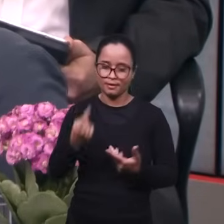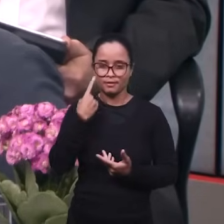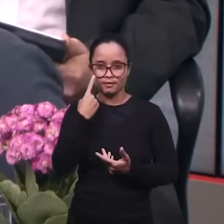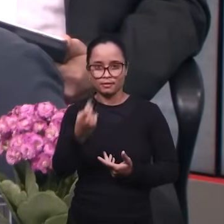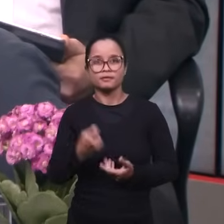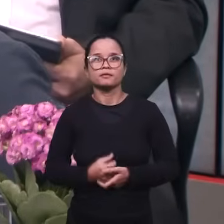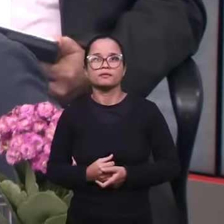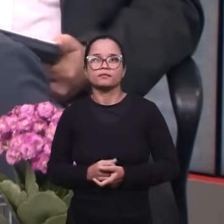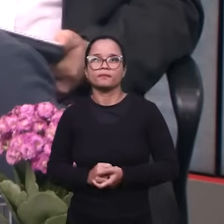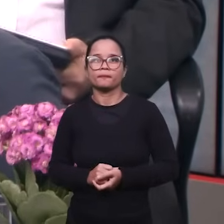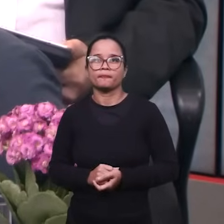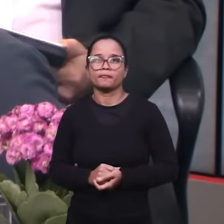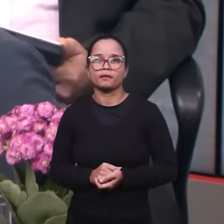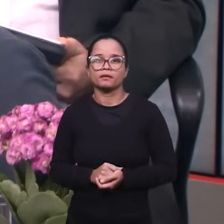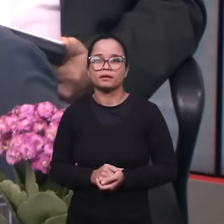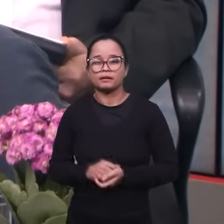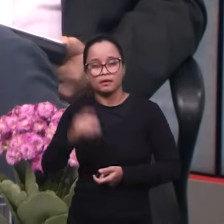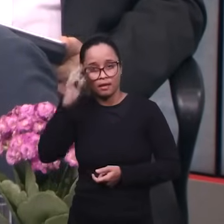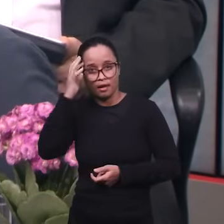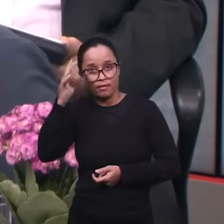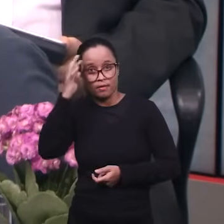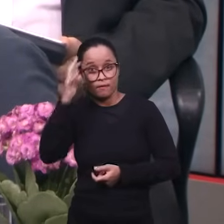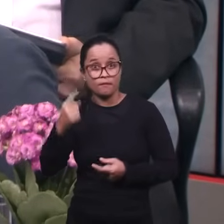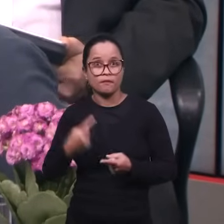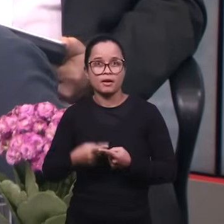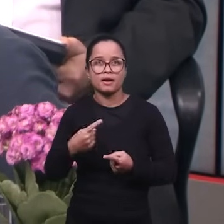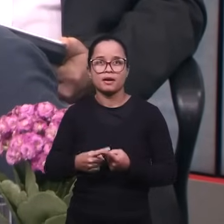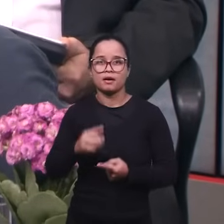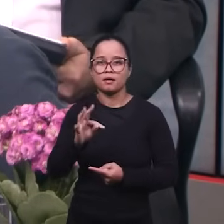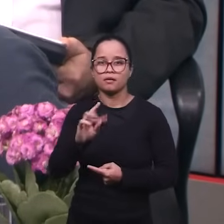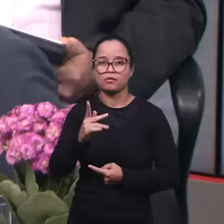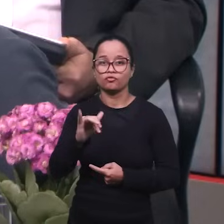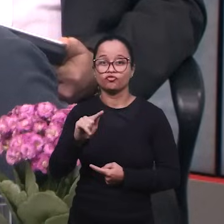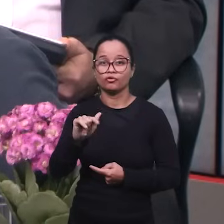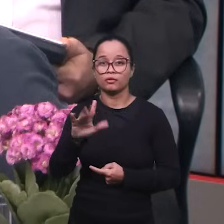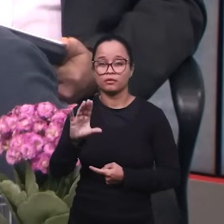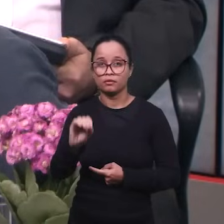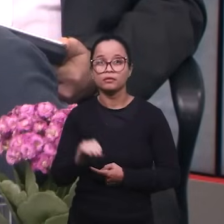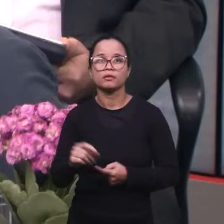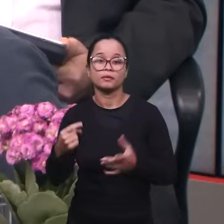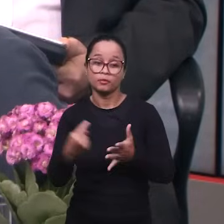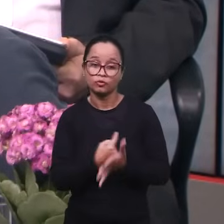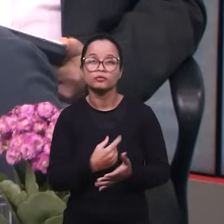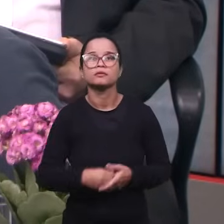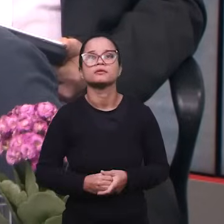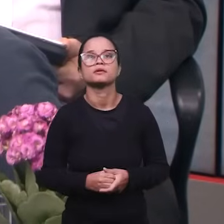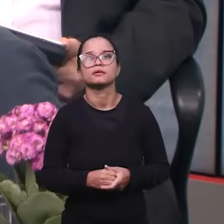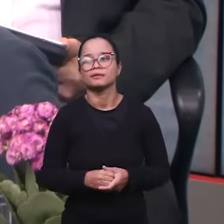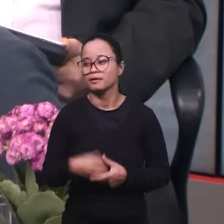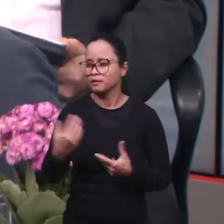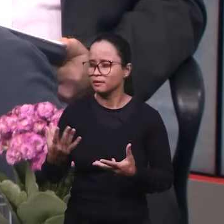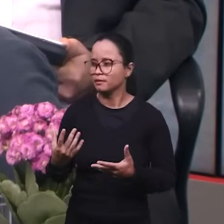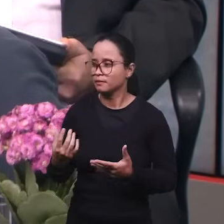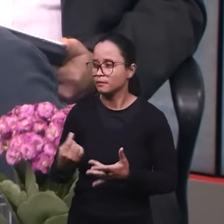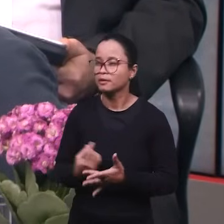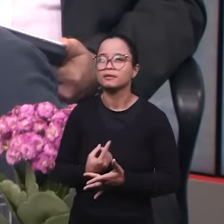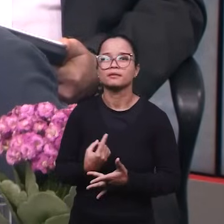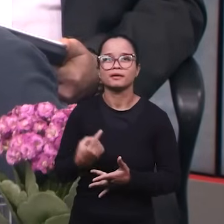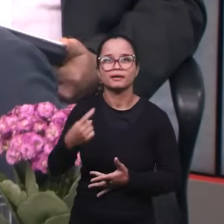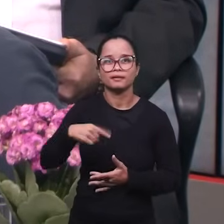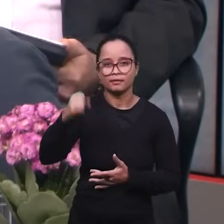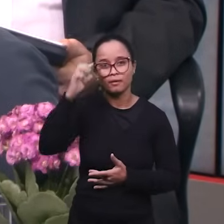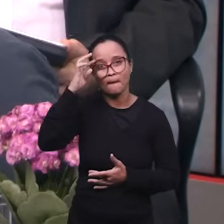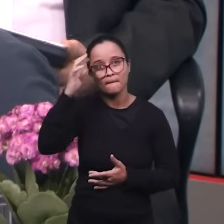para um jovem, né? Não, interessante que essa reflexão, o Tiago me fez exatamente essa pergunta. Eu falei, nossa, mas que pergunta que faz a